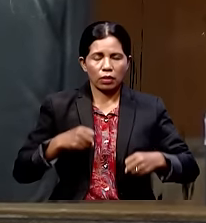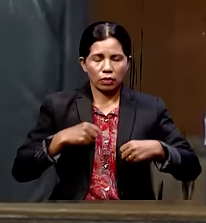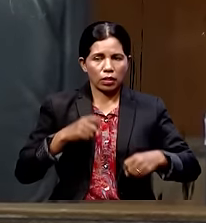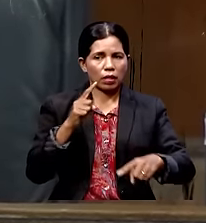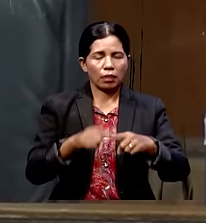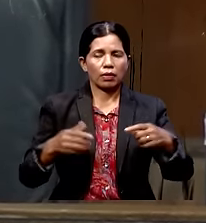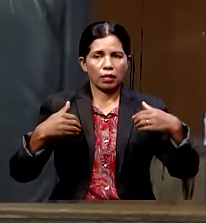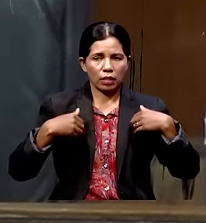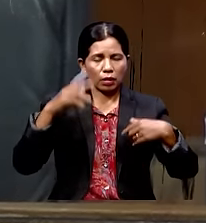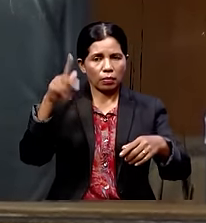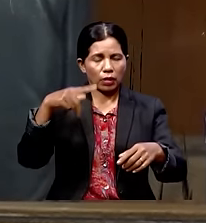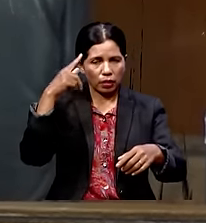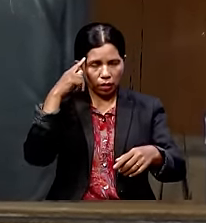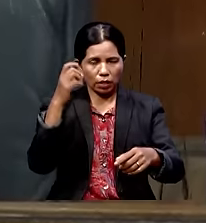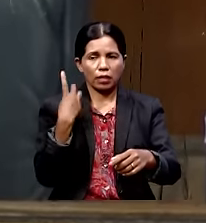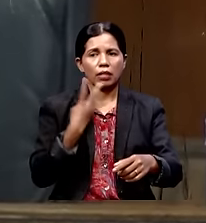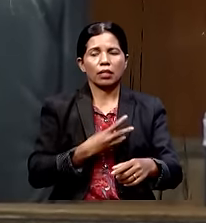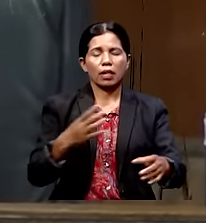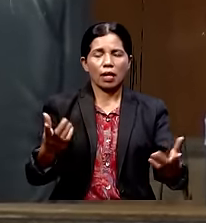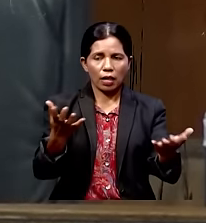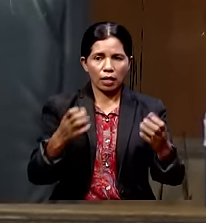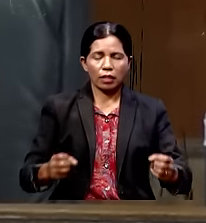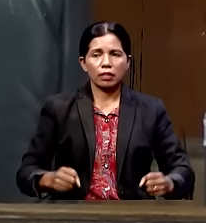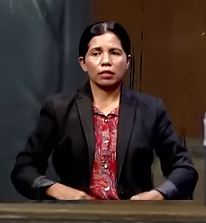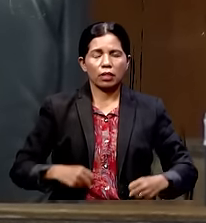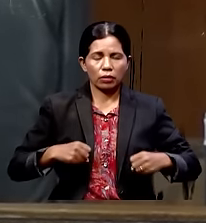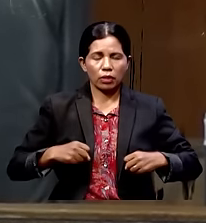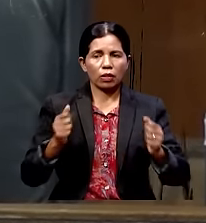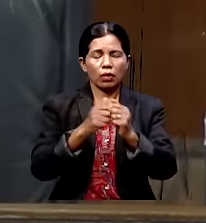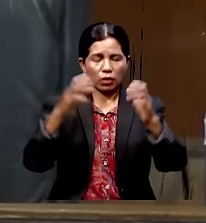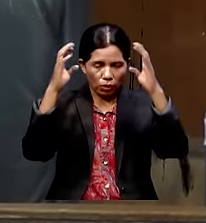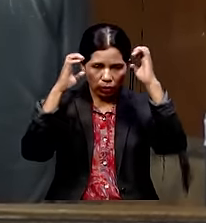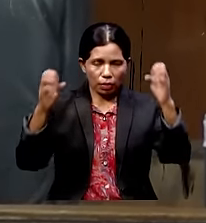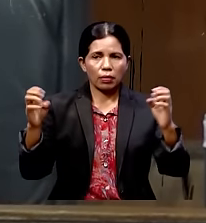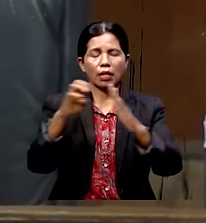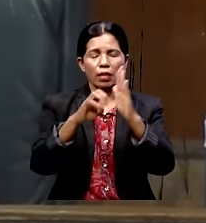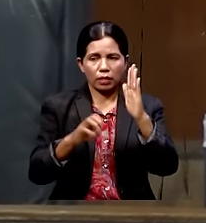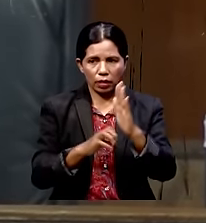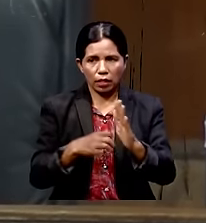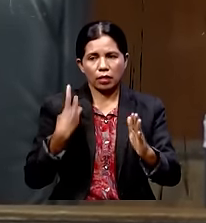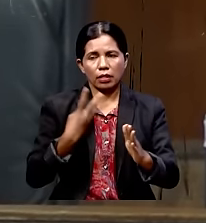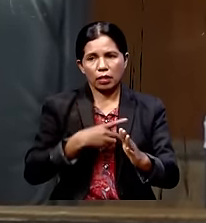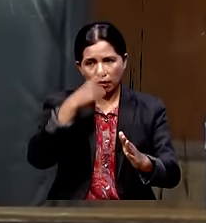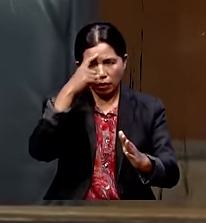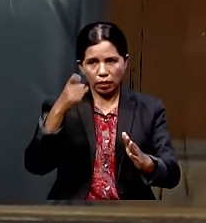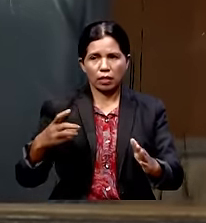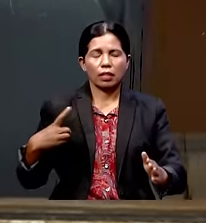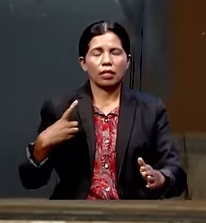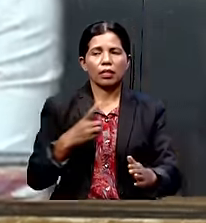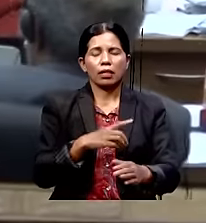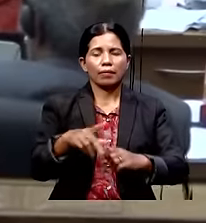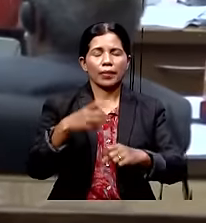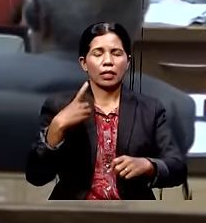tam politização nona. E daquela saúde ou educação vai estado, vai nação. Nune deputada Fretilin no